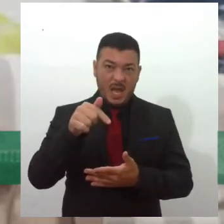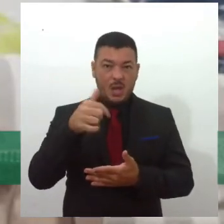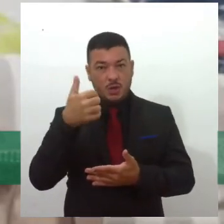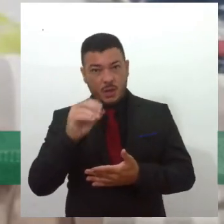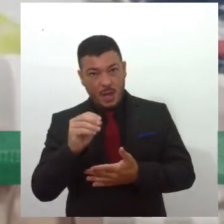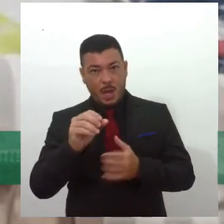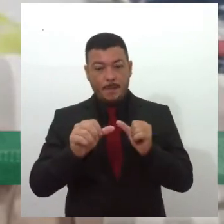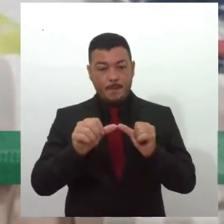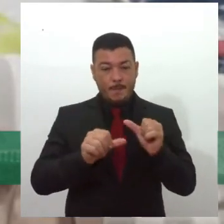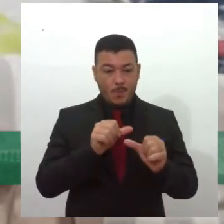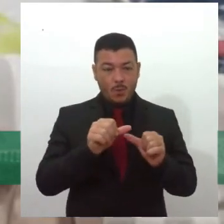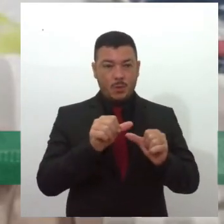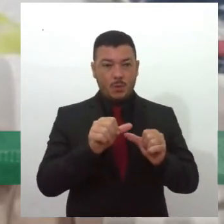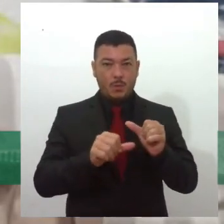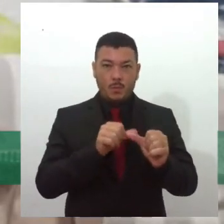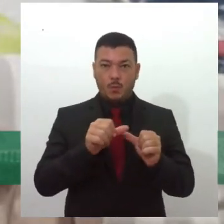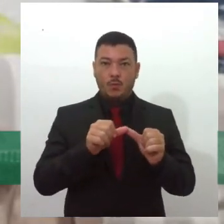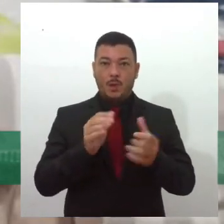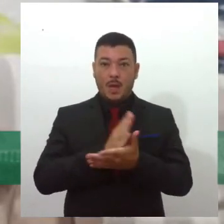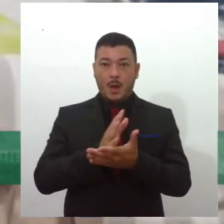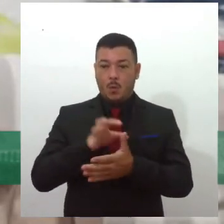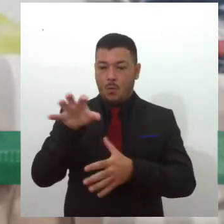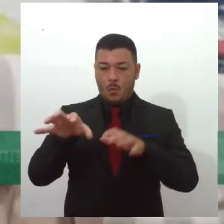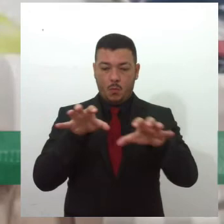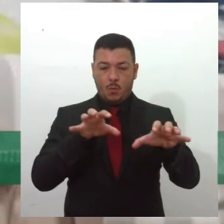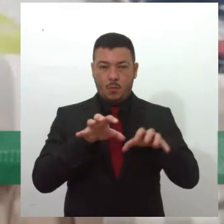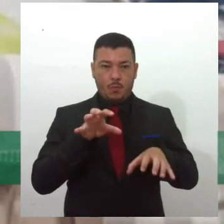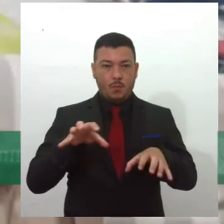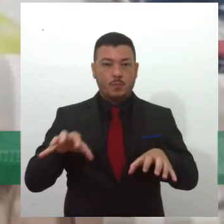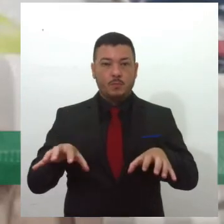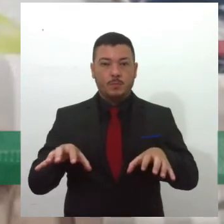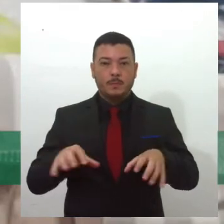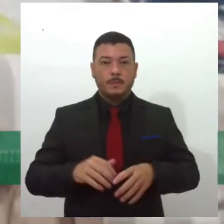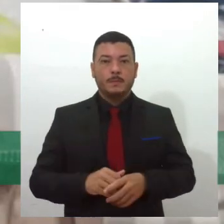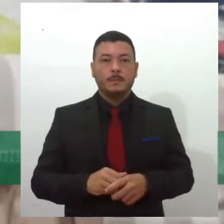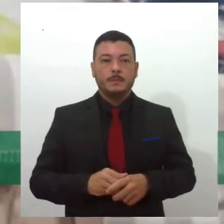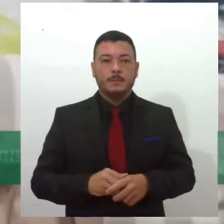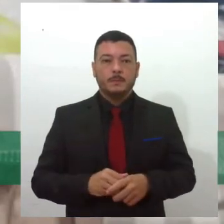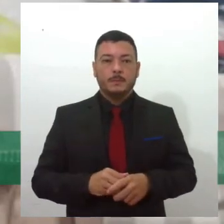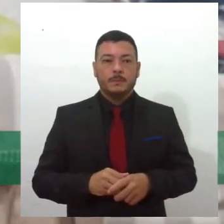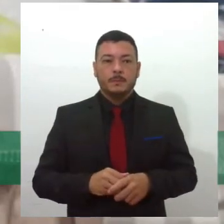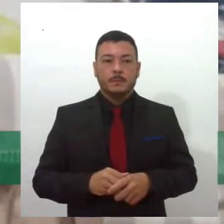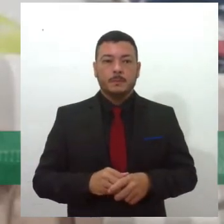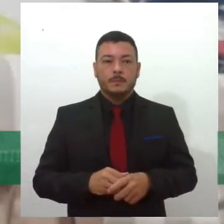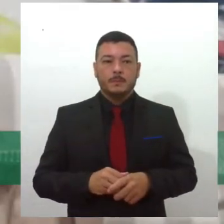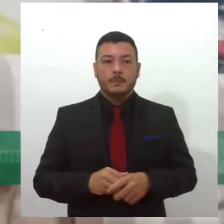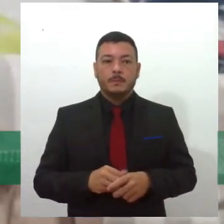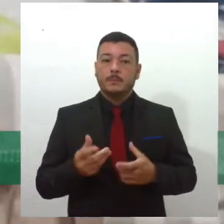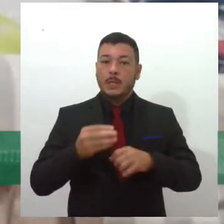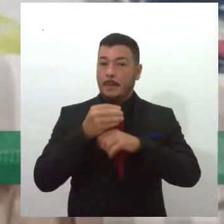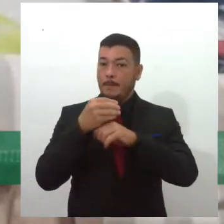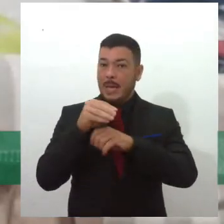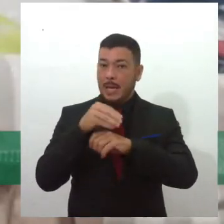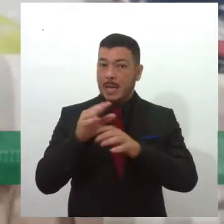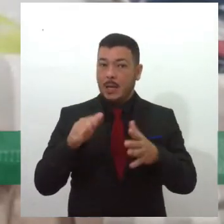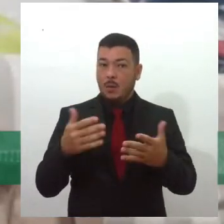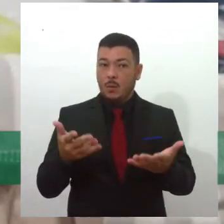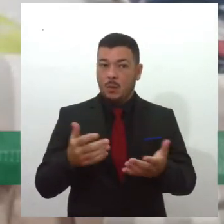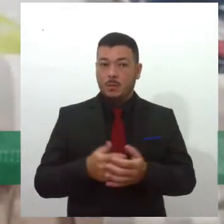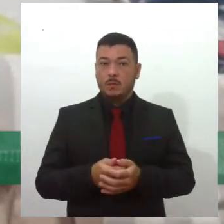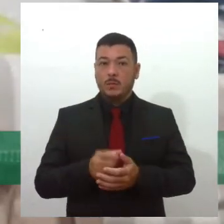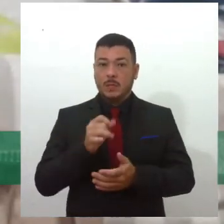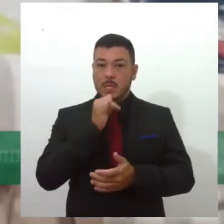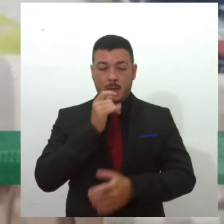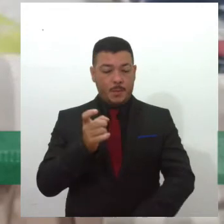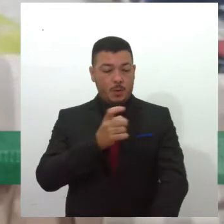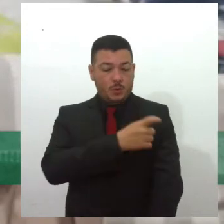pode conferir vantagem ao vírus. Então, qual que é a mensagem? Tome a